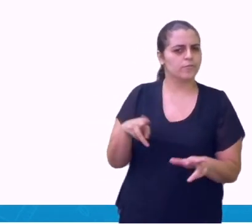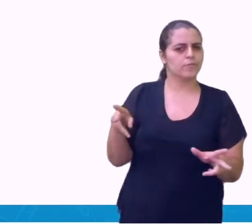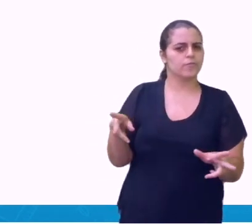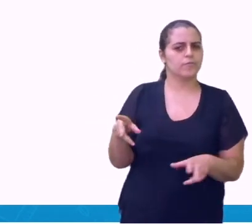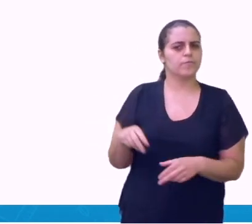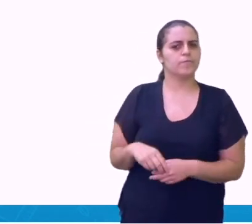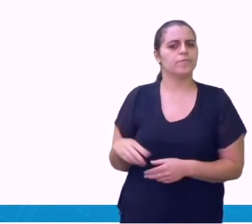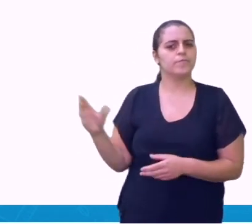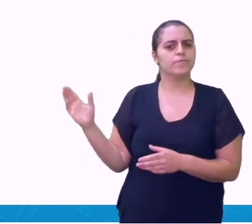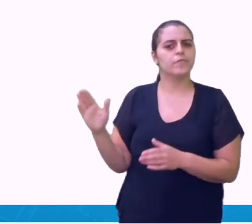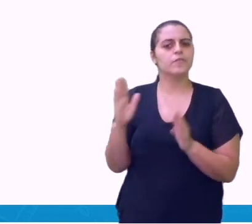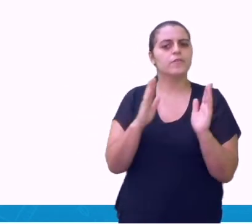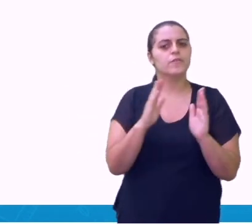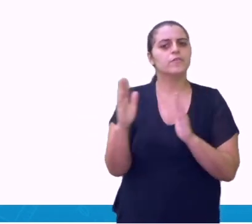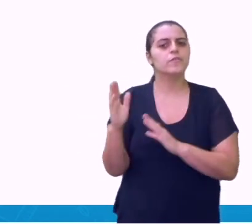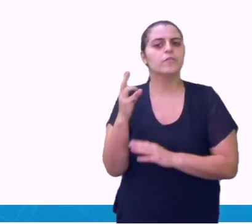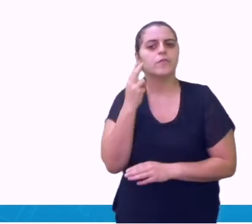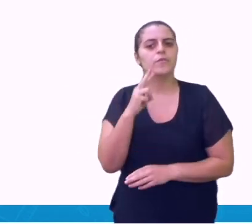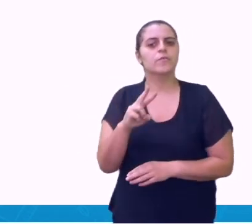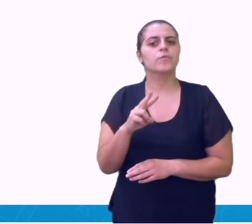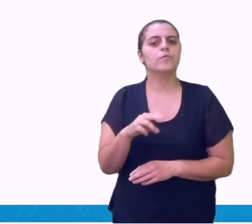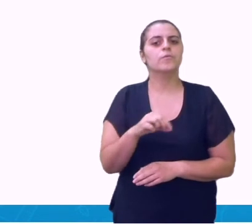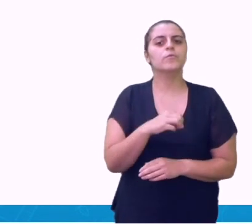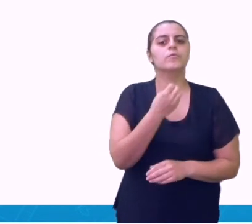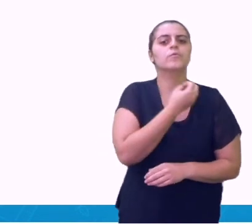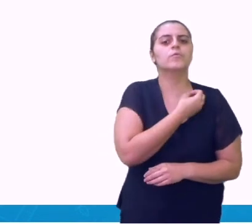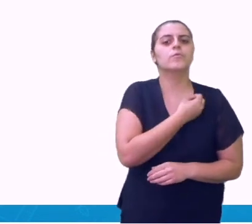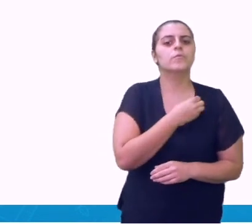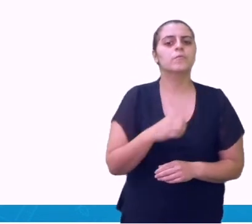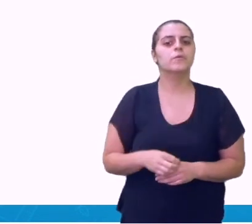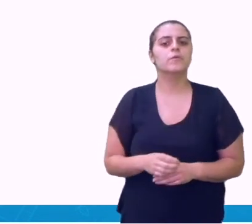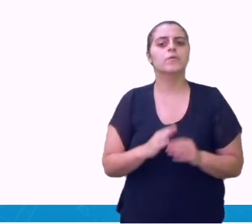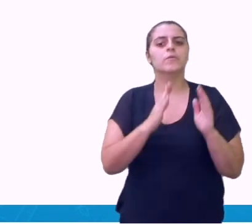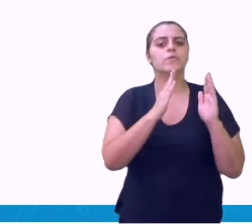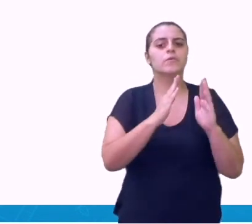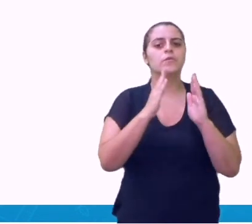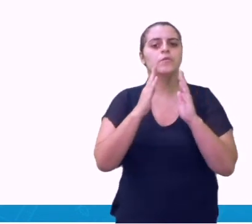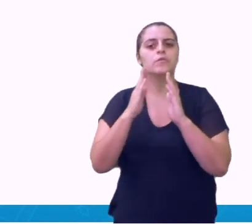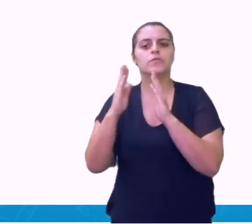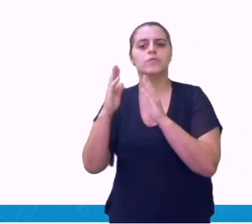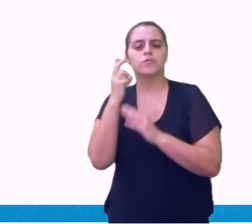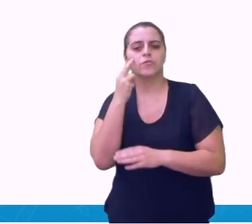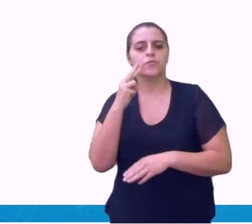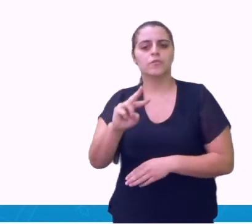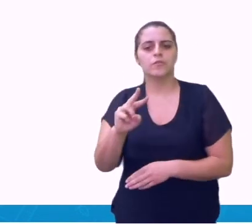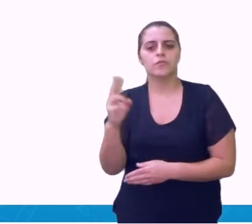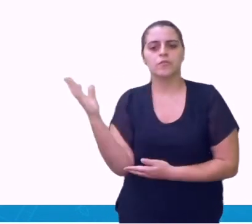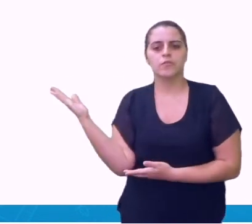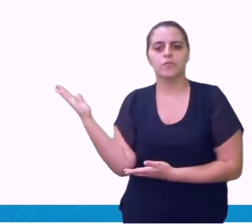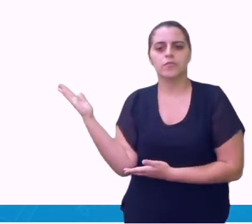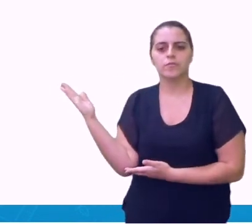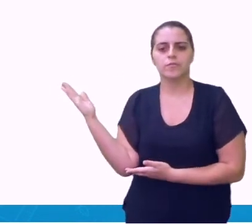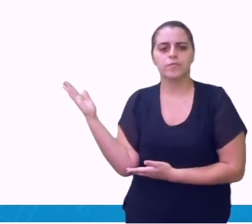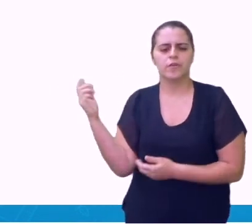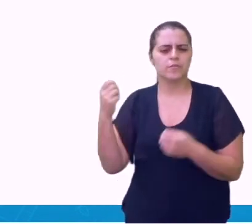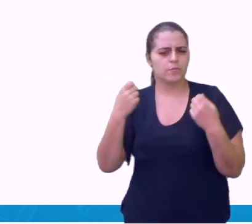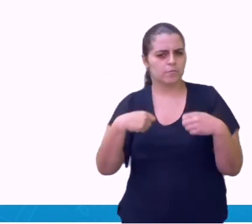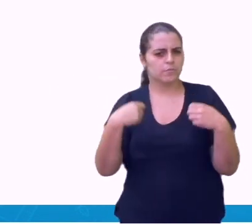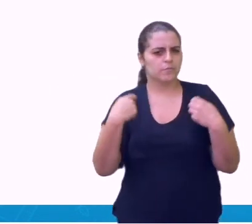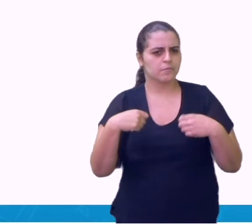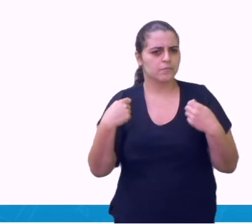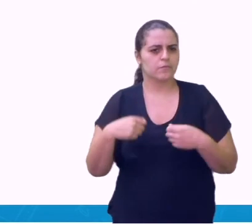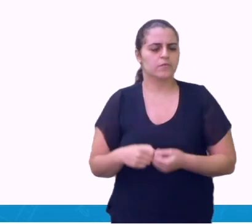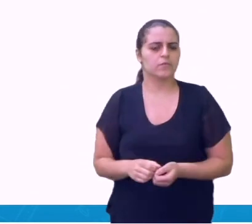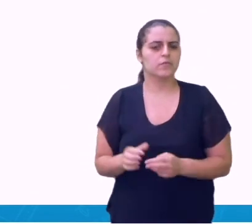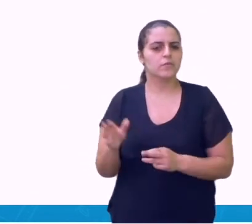sentença matemática, os números, eles se encontram um do lado do outro. Então, eu vou